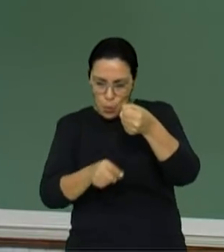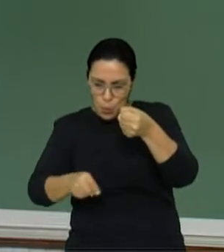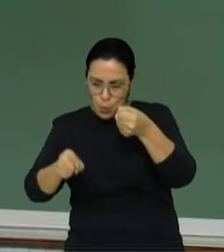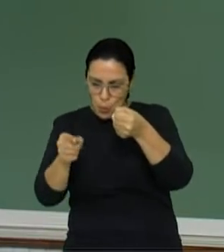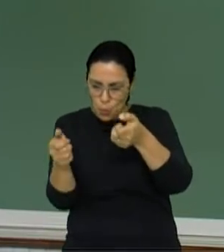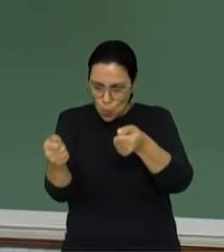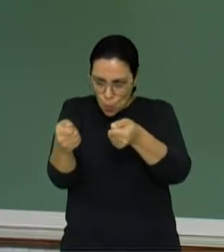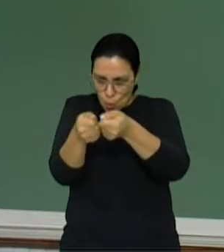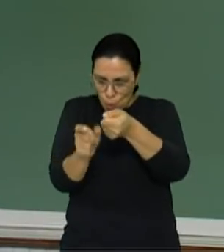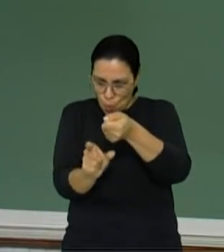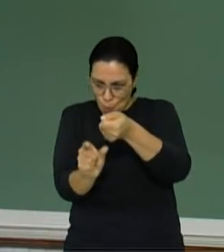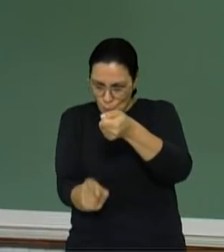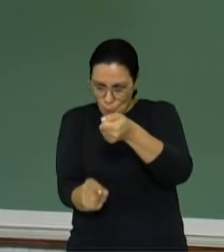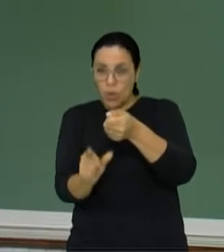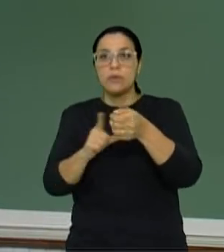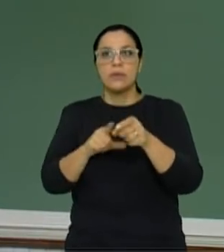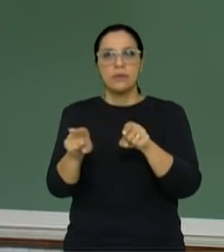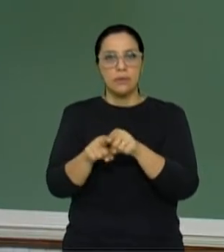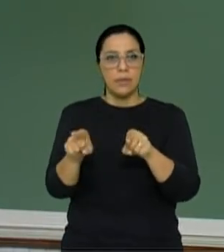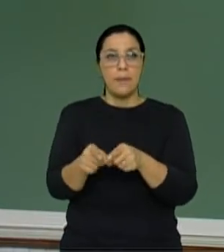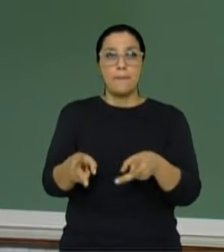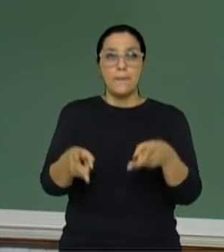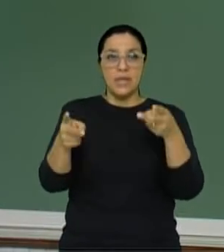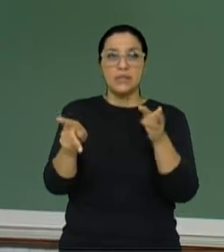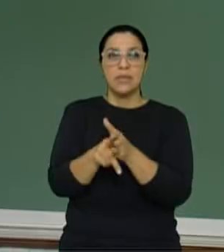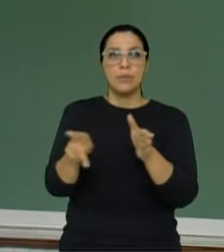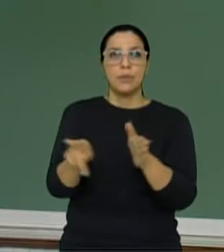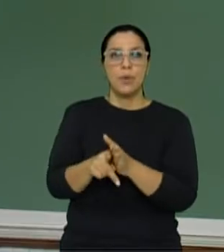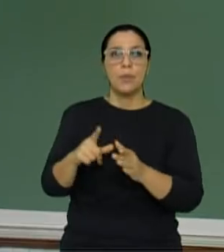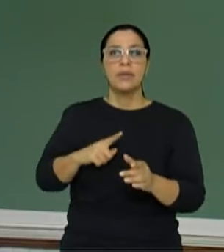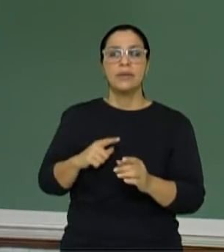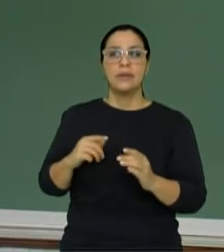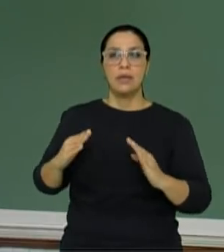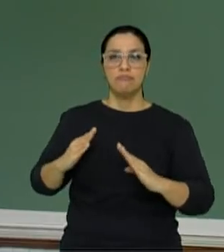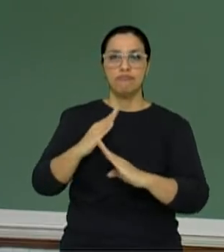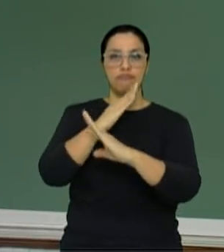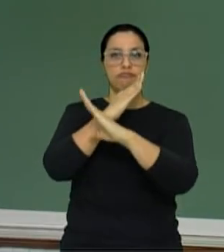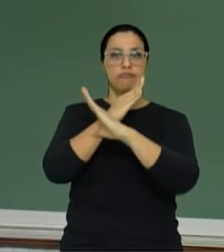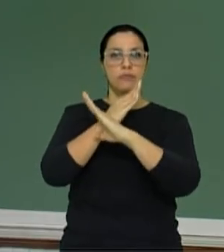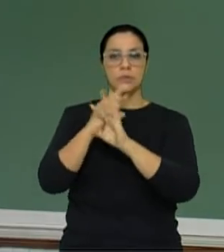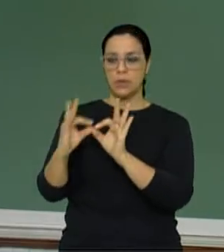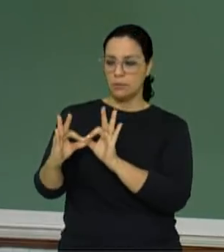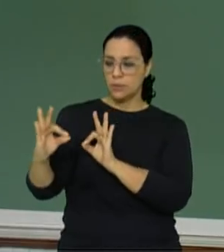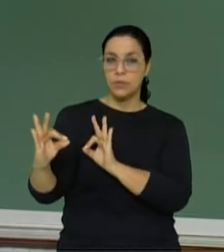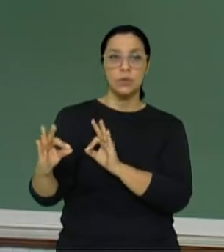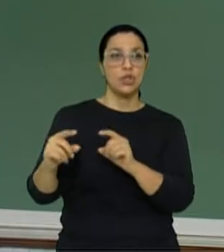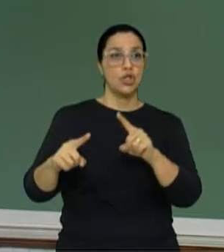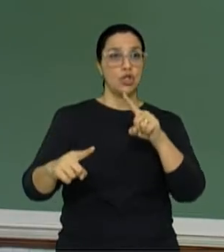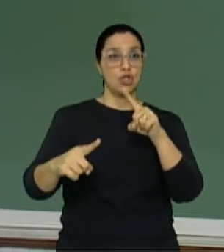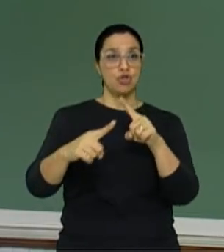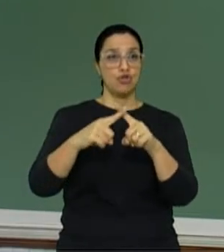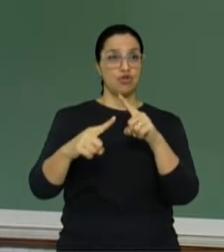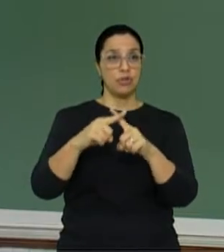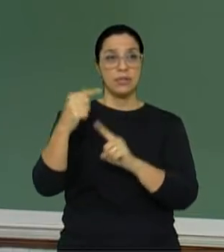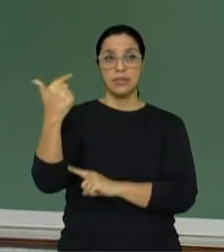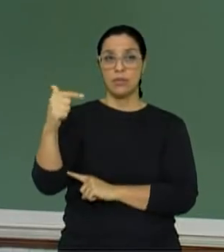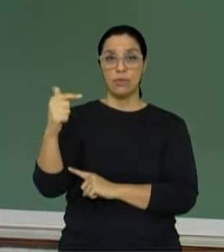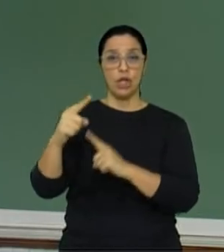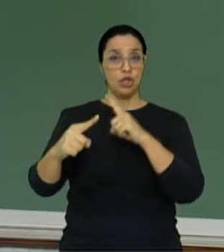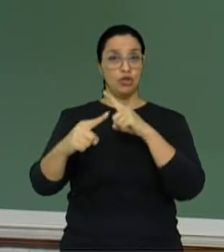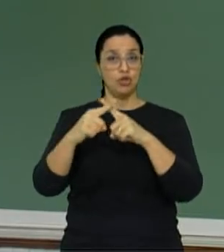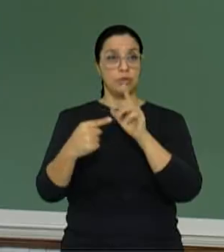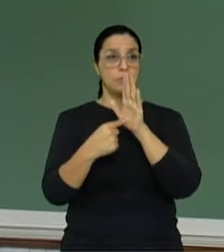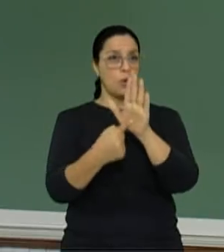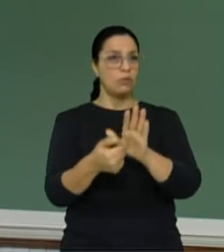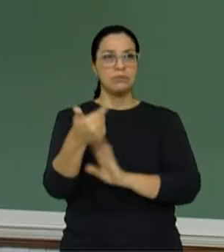ele dobra, né? Perceba que ali a cadeira, ele só tem essa travessa aqui, ele não está em X, né? Então, a gente já poderia eliminar todas essas que estão em